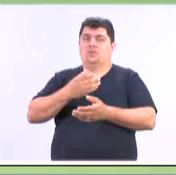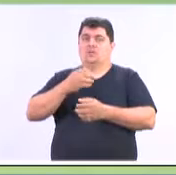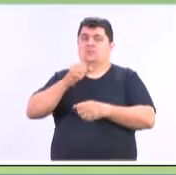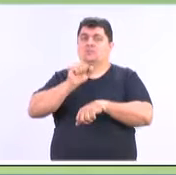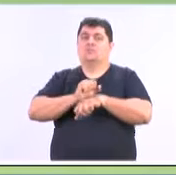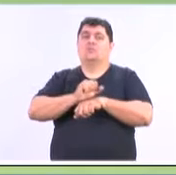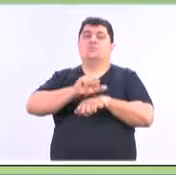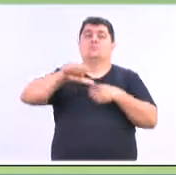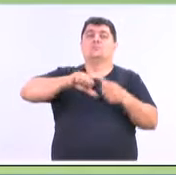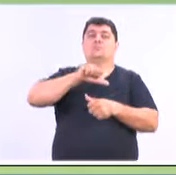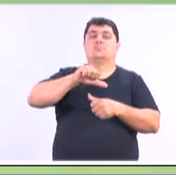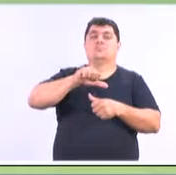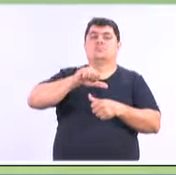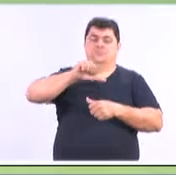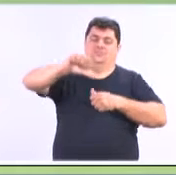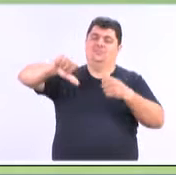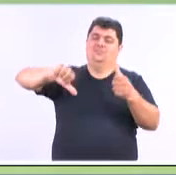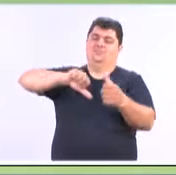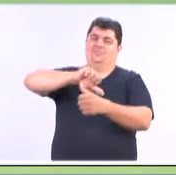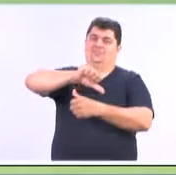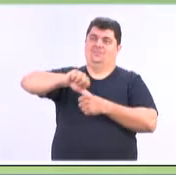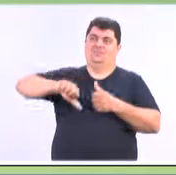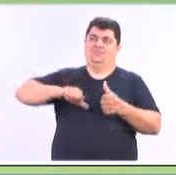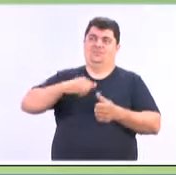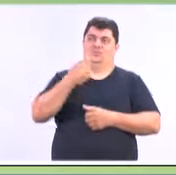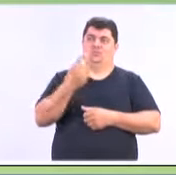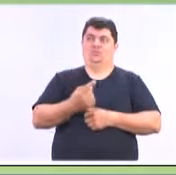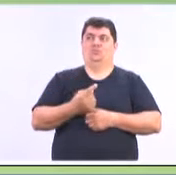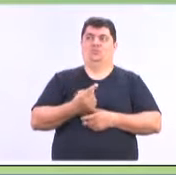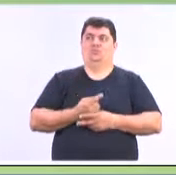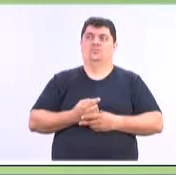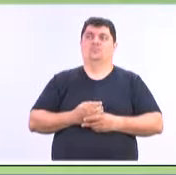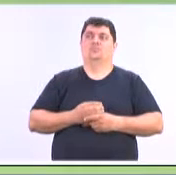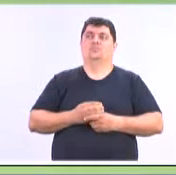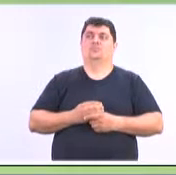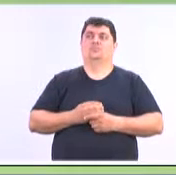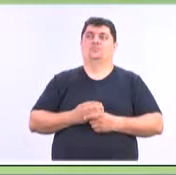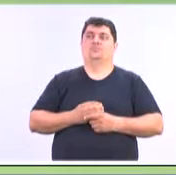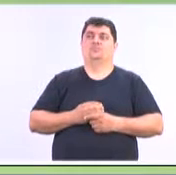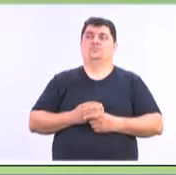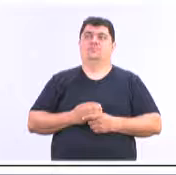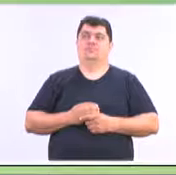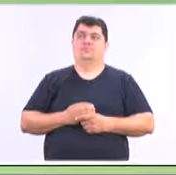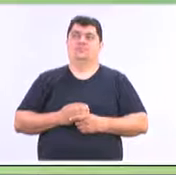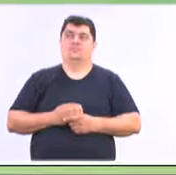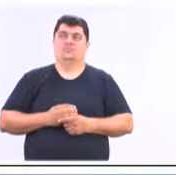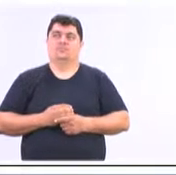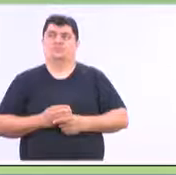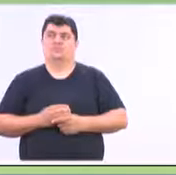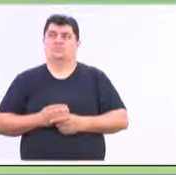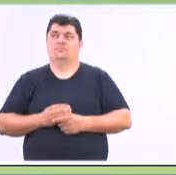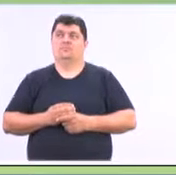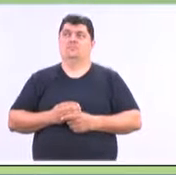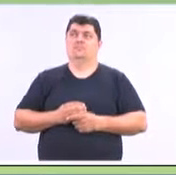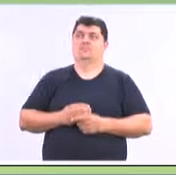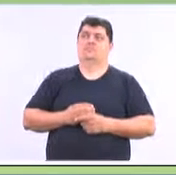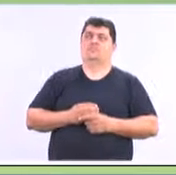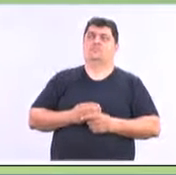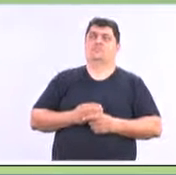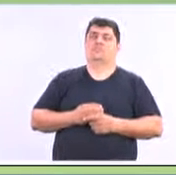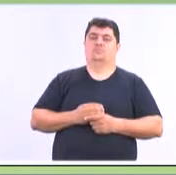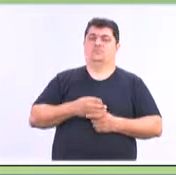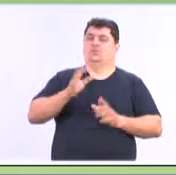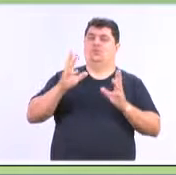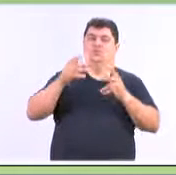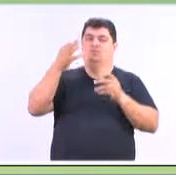professora? Esse é circulante. Circulante. Muito bem, vamos lá. Todo mundo acertando